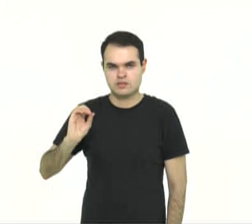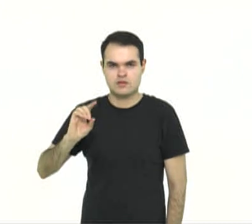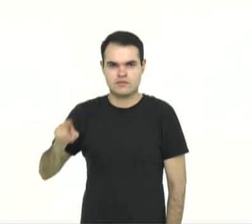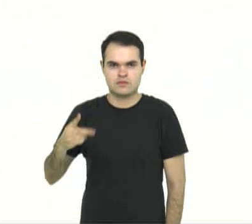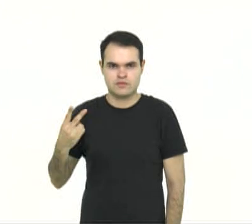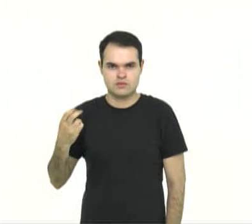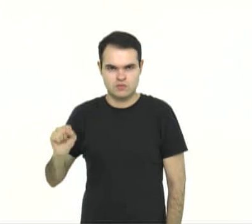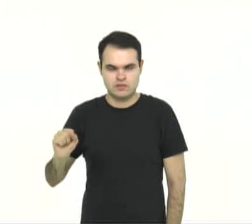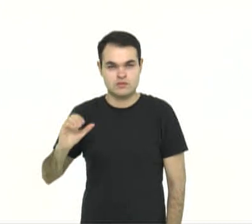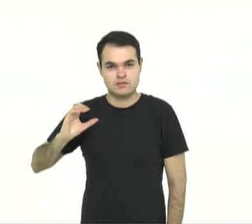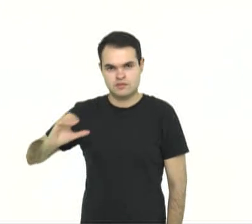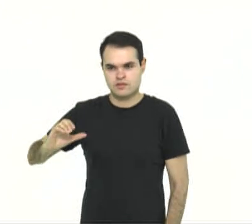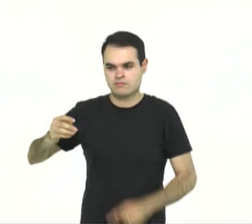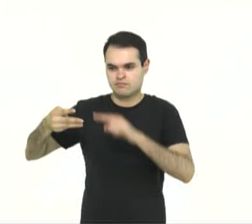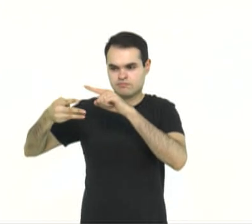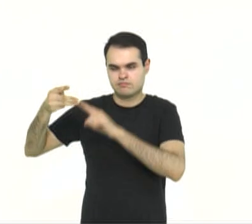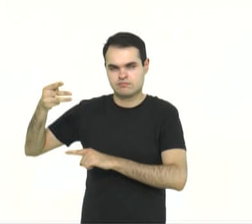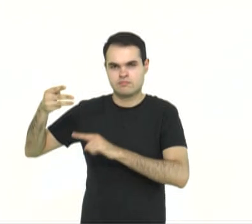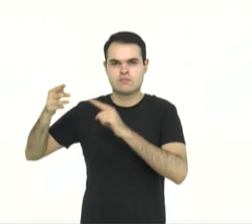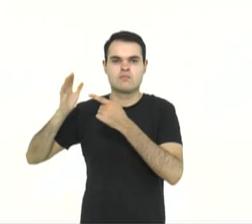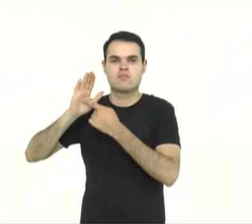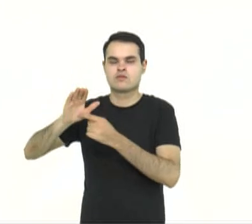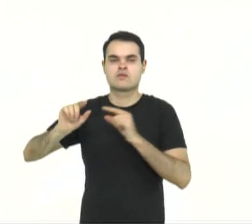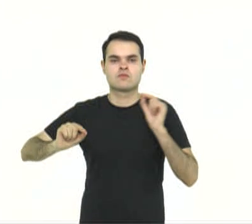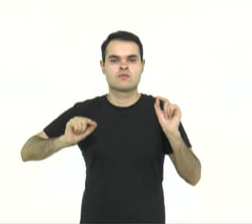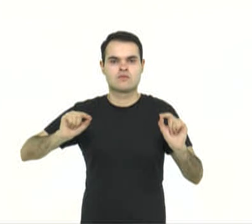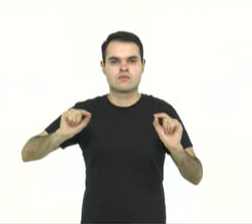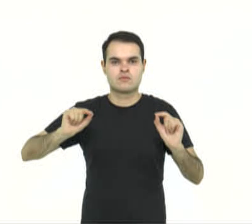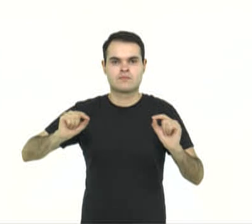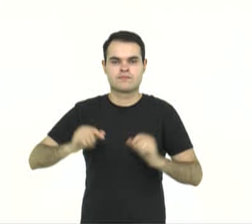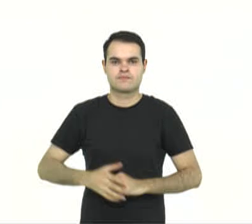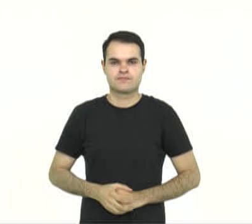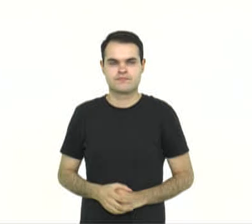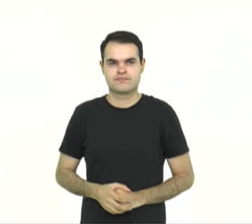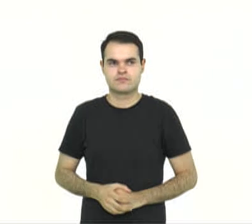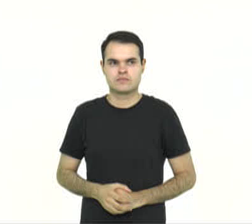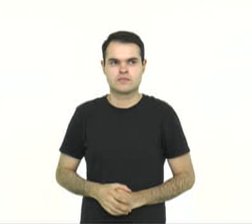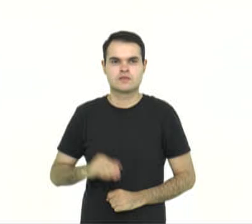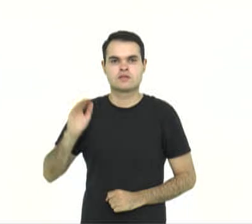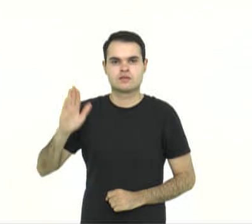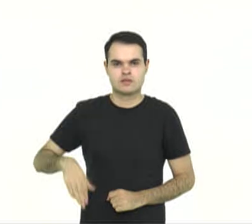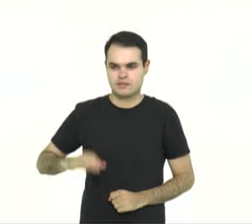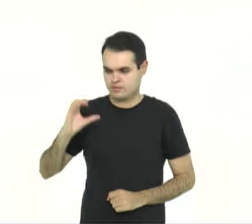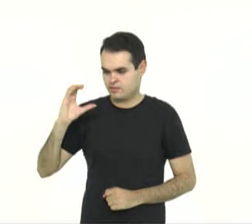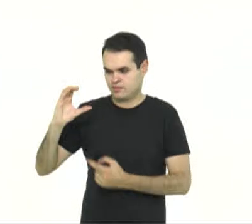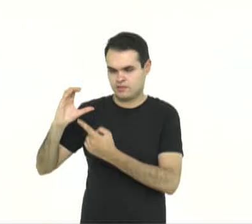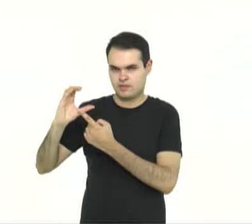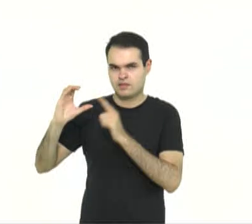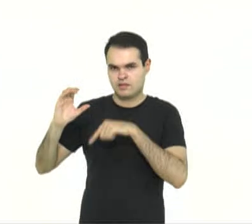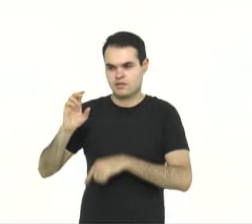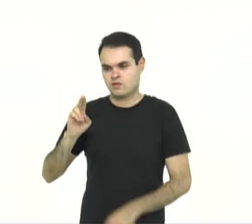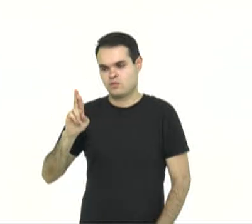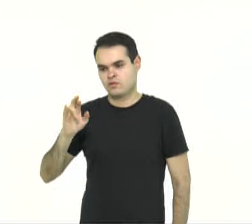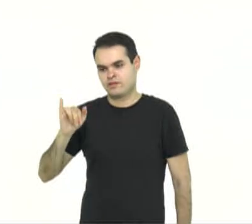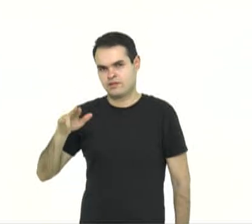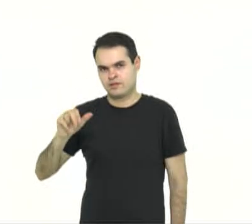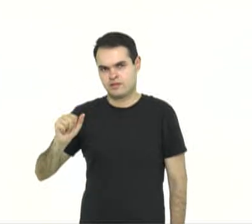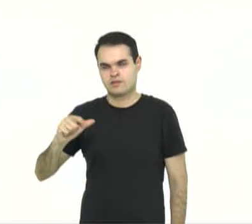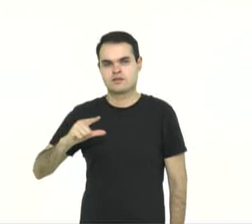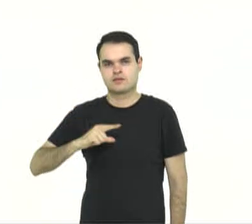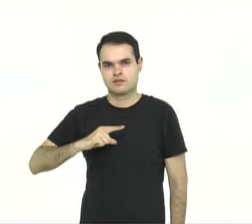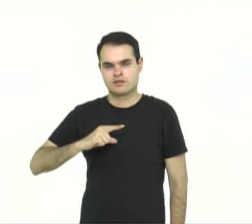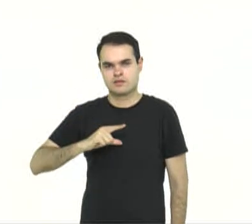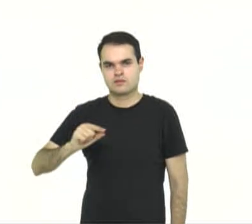C. E o que eu quero mostrar aqui para vocês? Observem. Quem assinalou a alternativa C, que é a urina, a gente tem